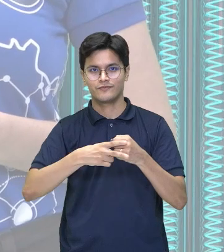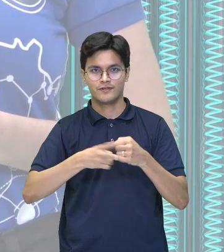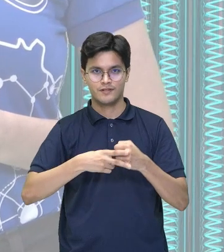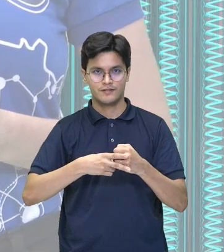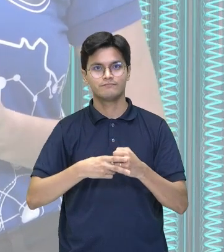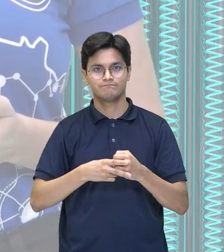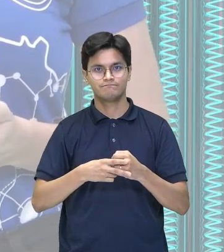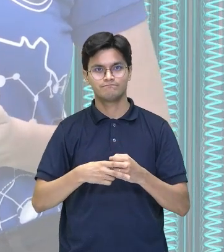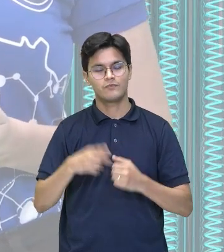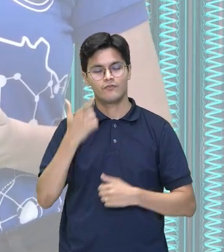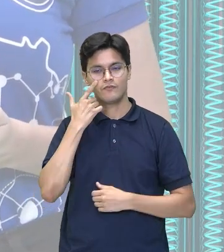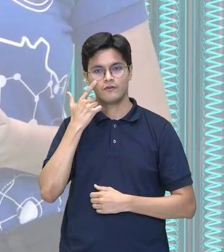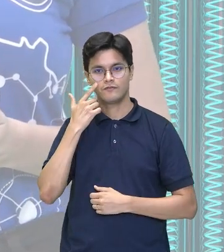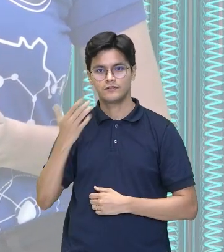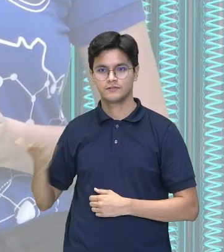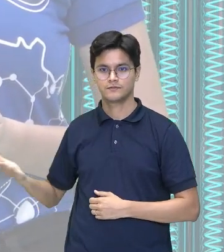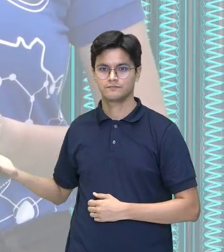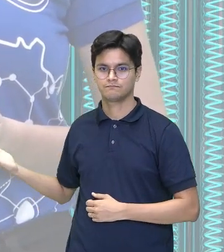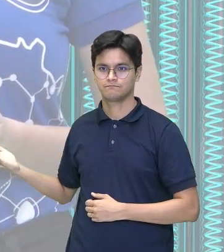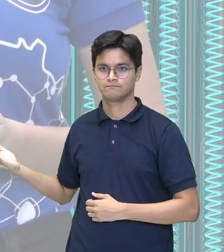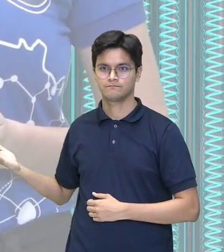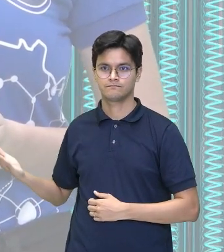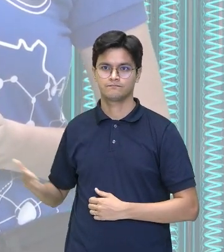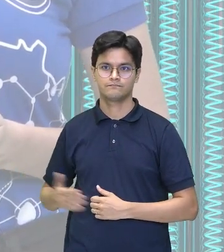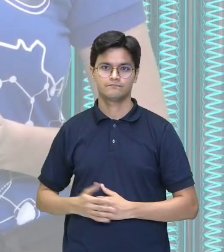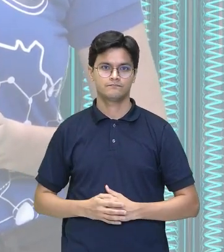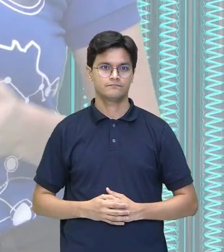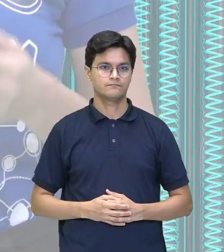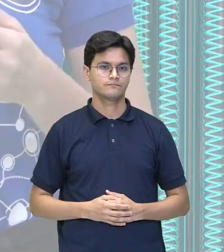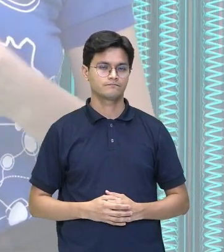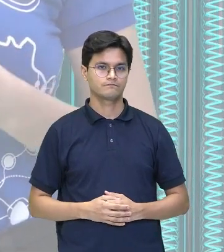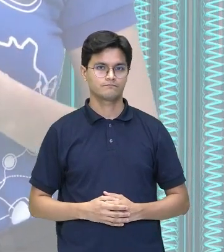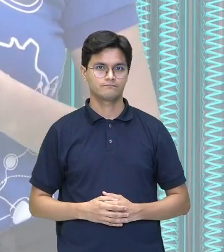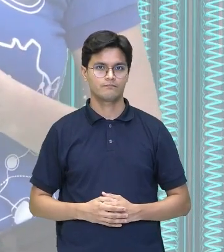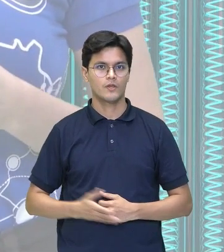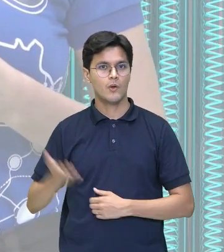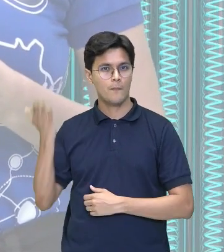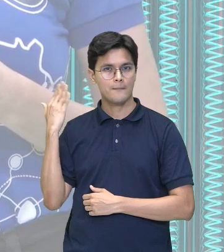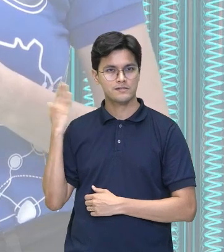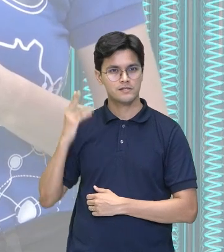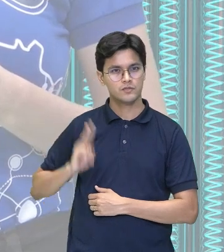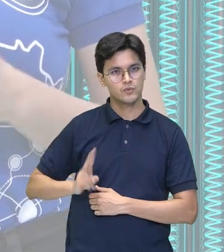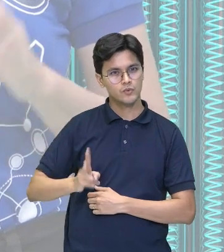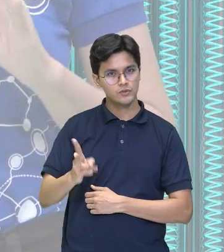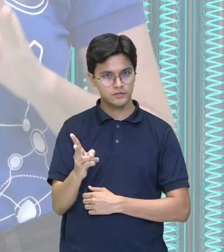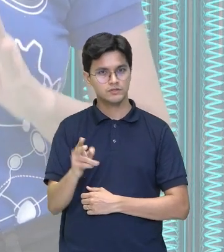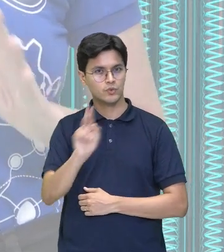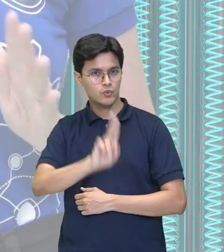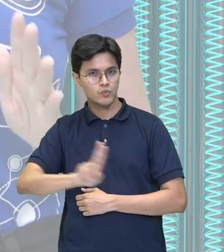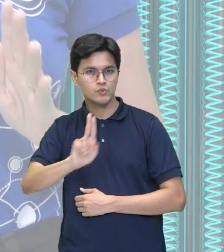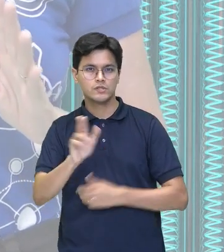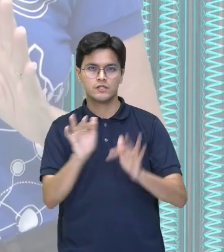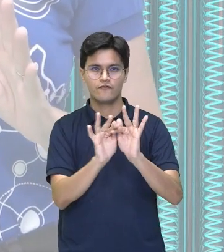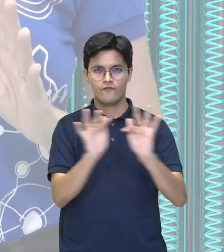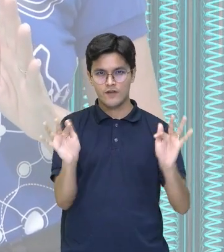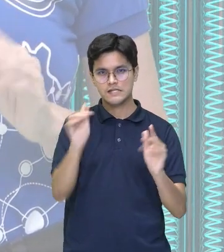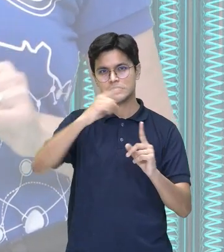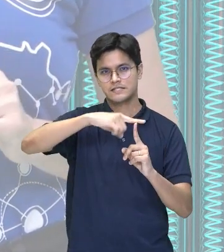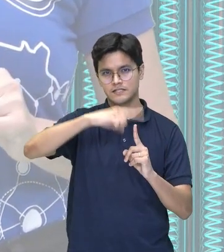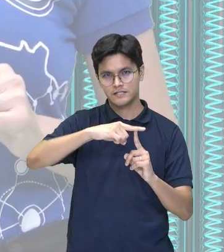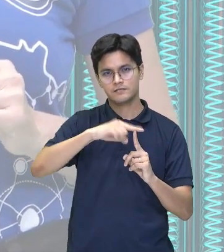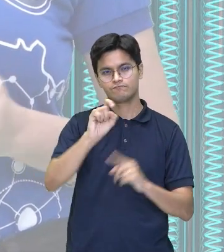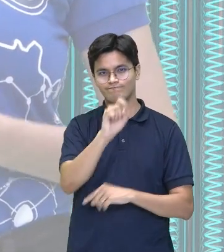aqui junto comigo. Então, nós vamos ver aqui o past continuous na interrogative form. Também é muito